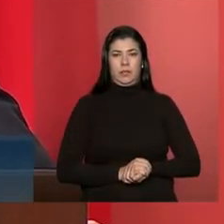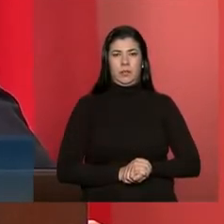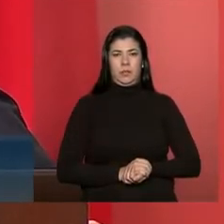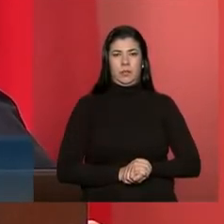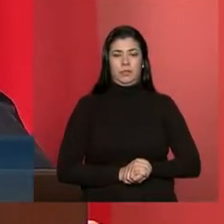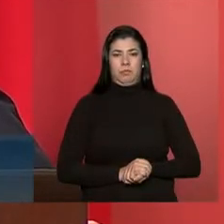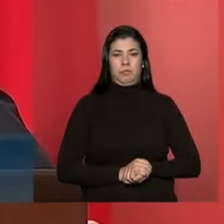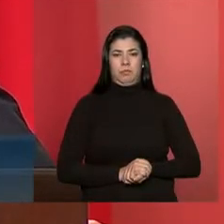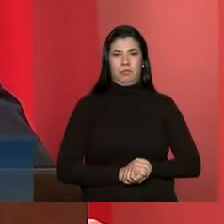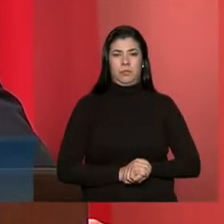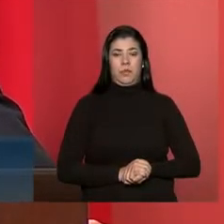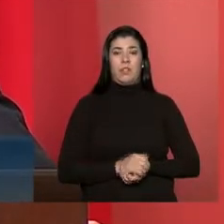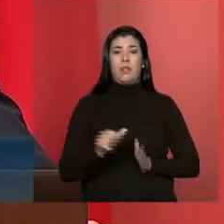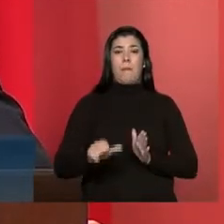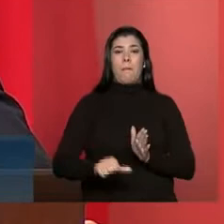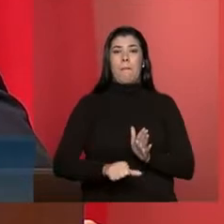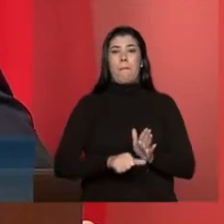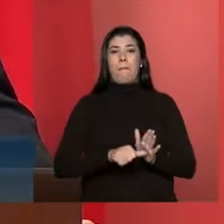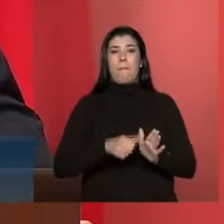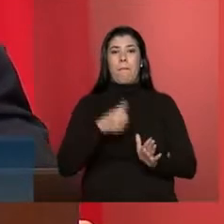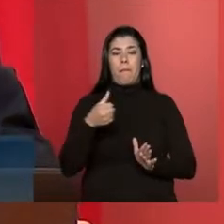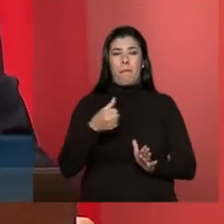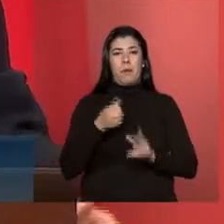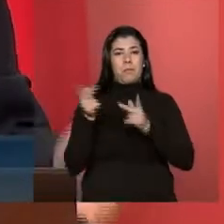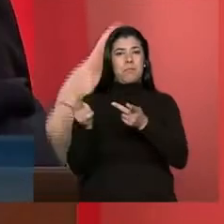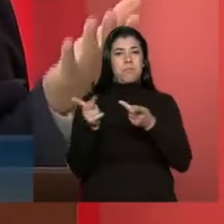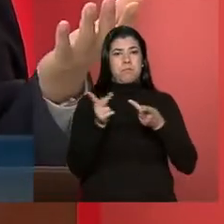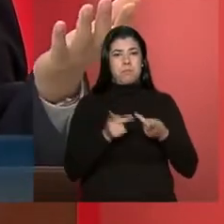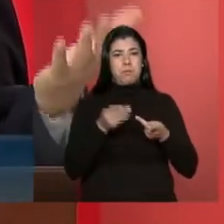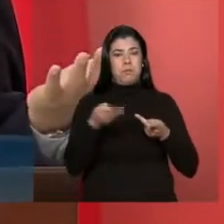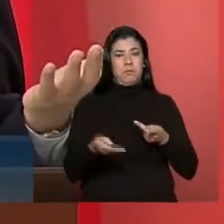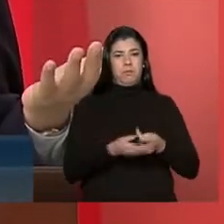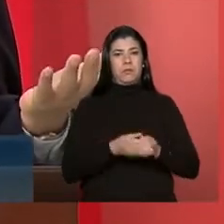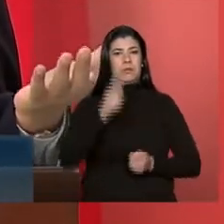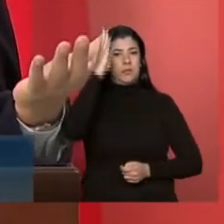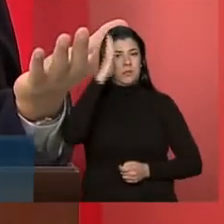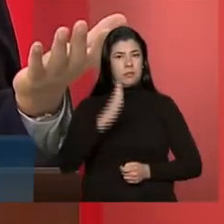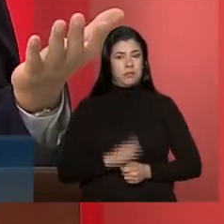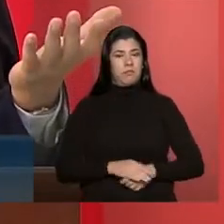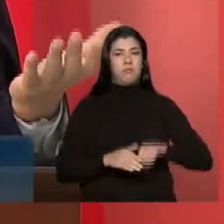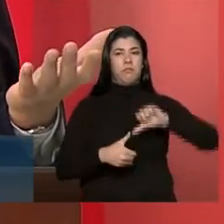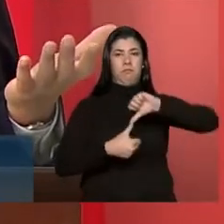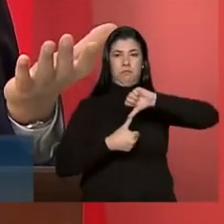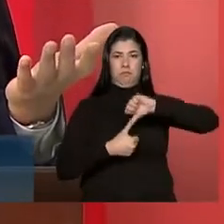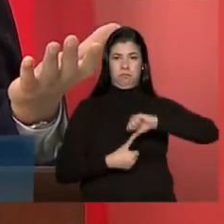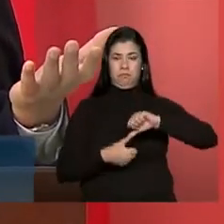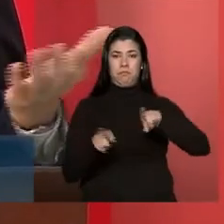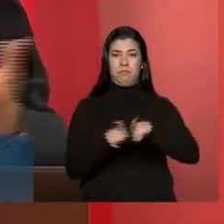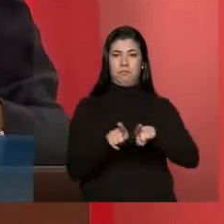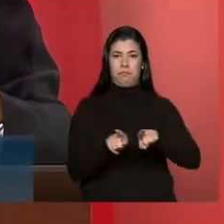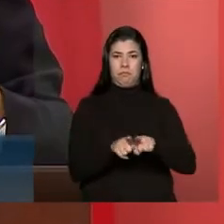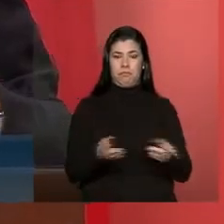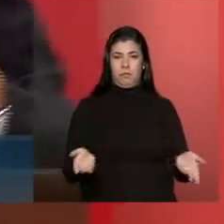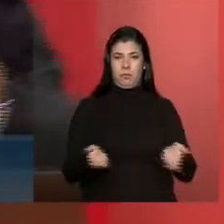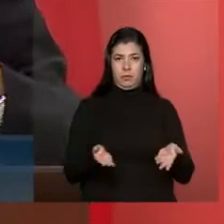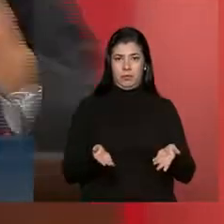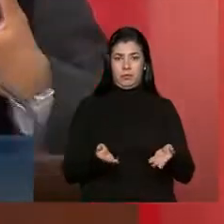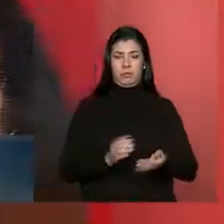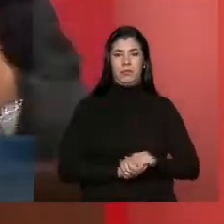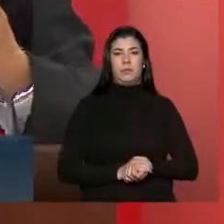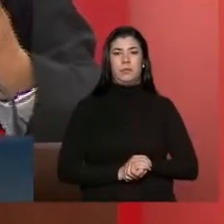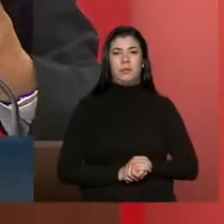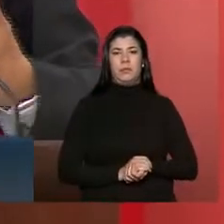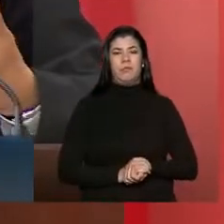Este é a primeira paragem da minha viagem à América Latina. Desta vez, recebi